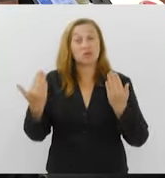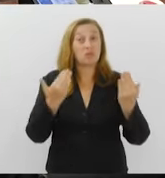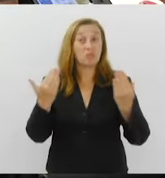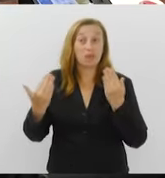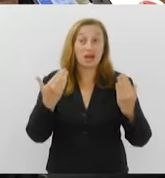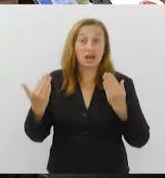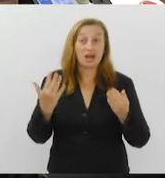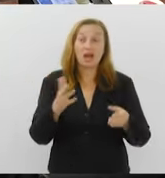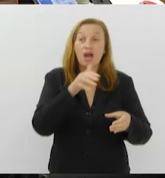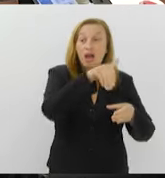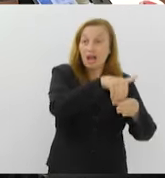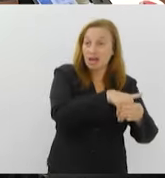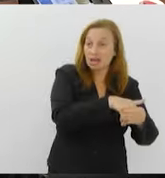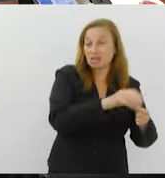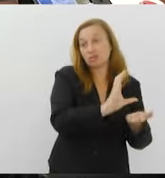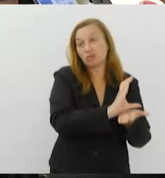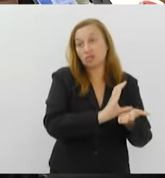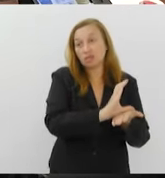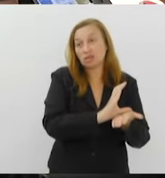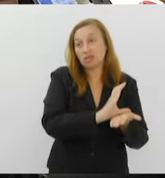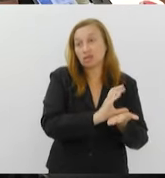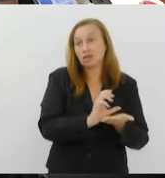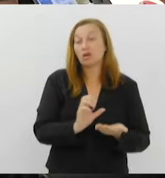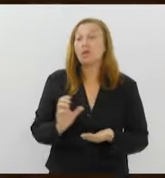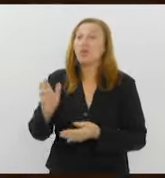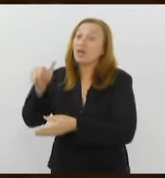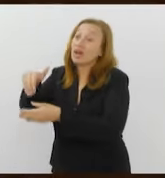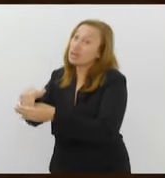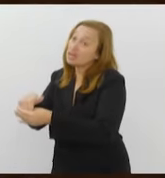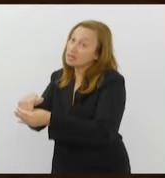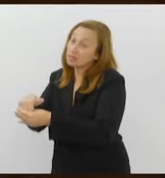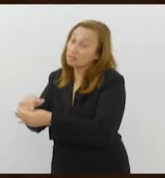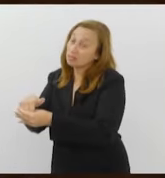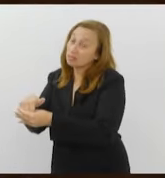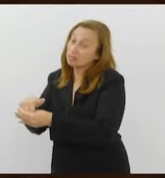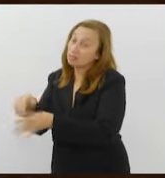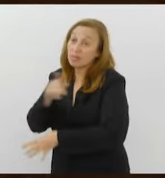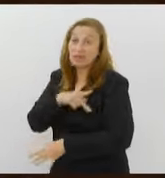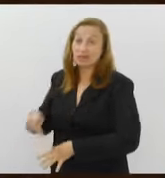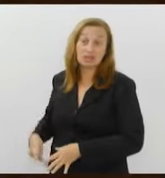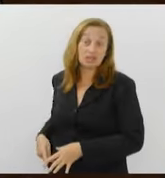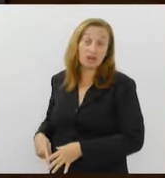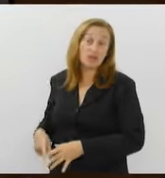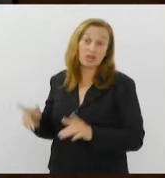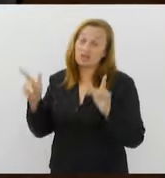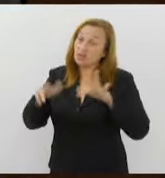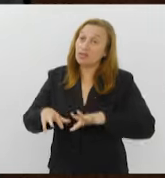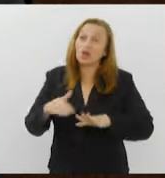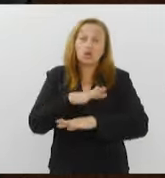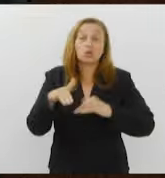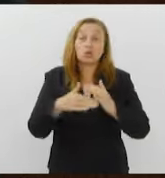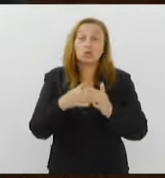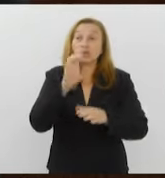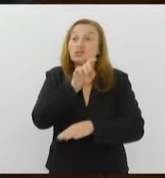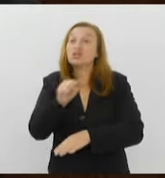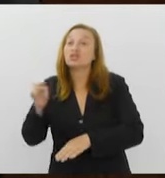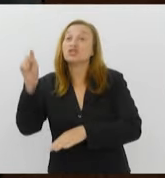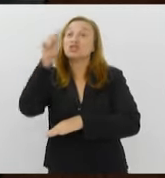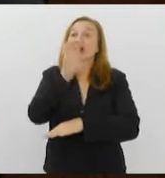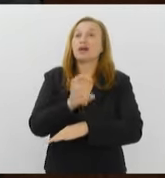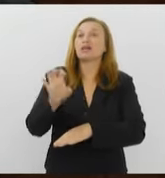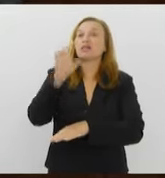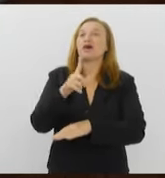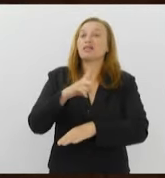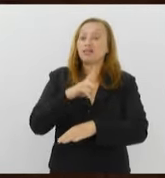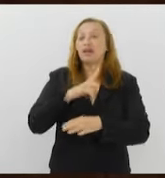comparar a eleição do Conselho com a eleição presidencial. Isso é completamente descabido, porque todos os outros estados têm autonomia para fazer isso. Já acabamos